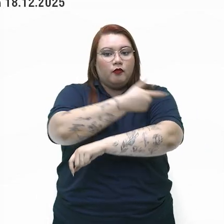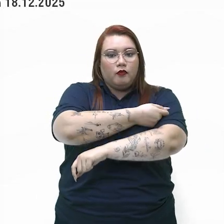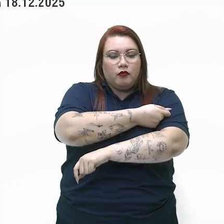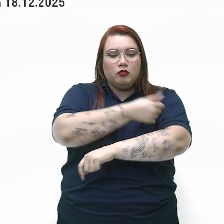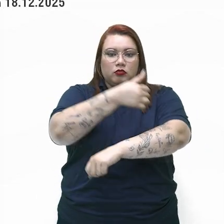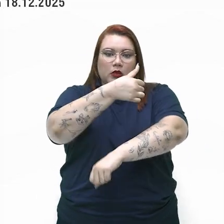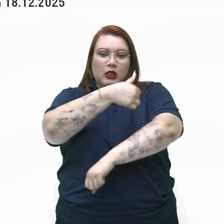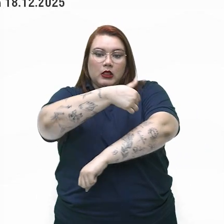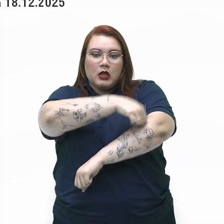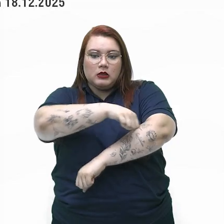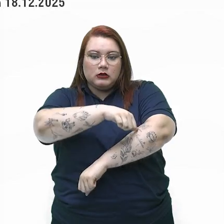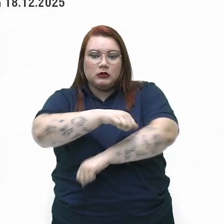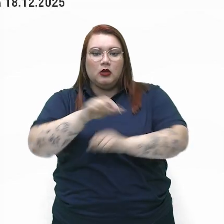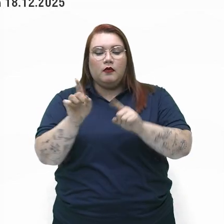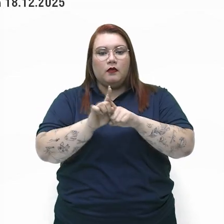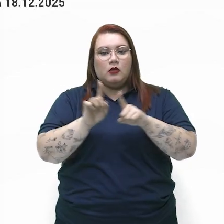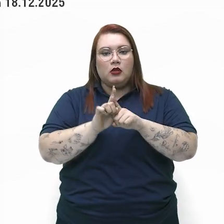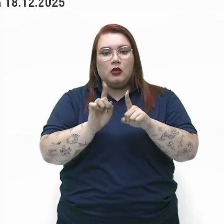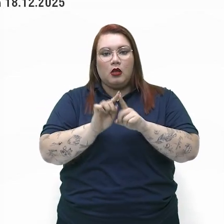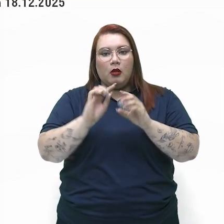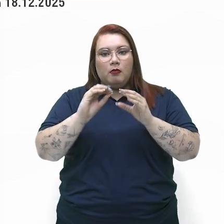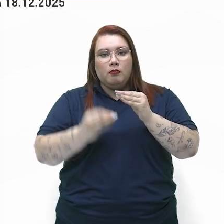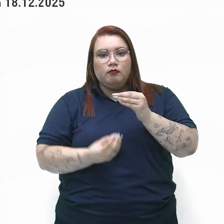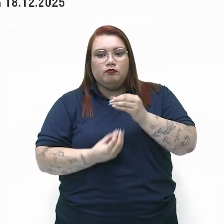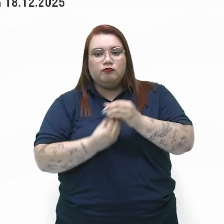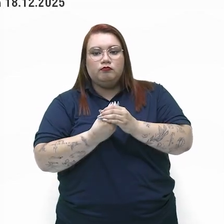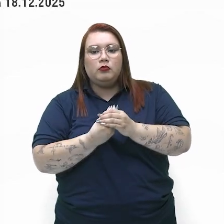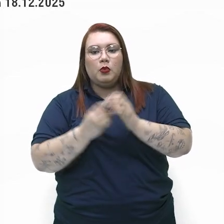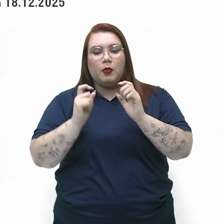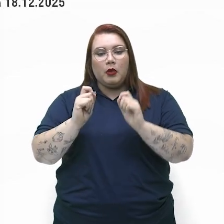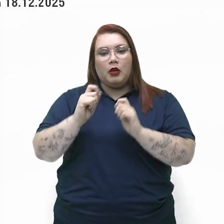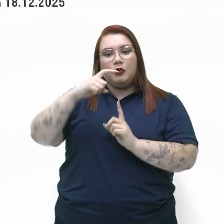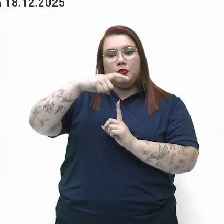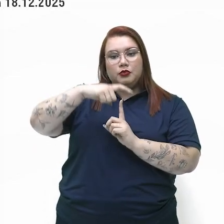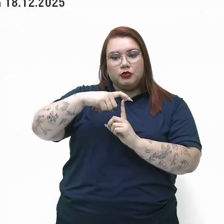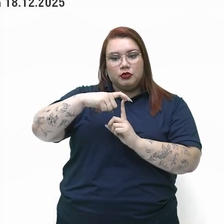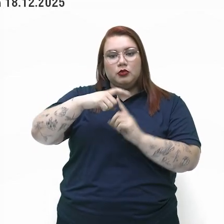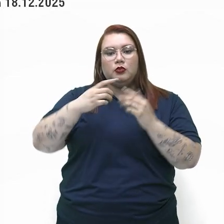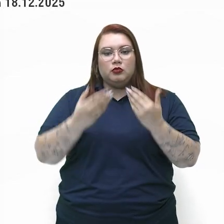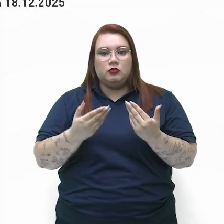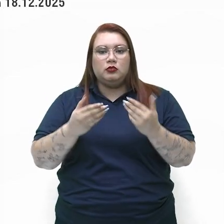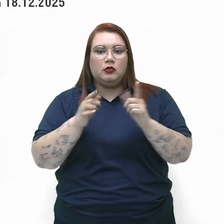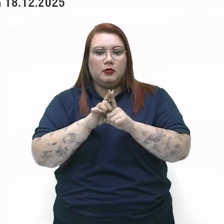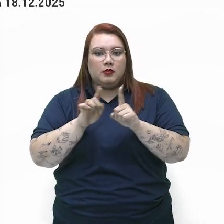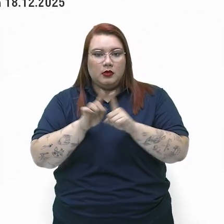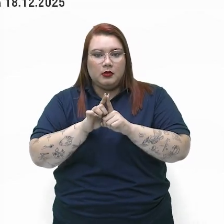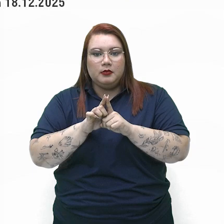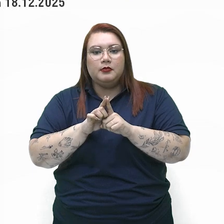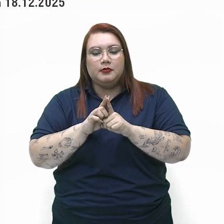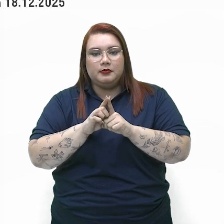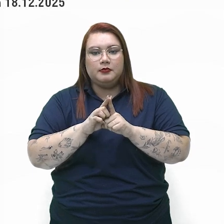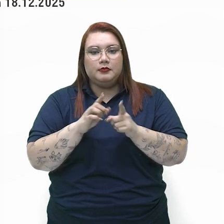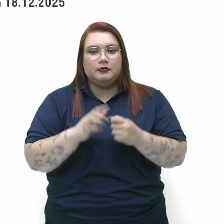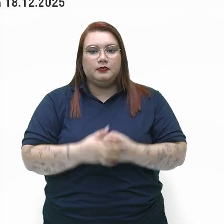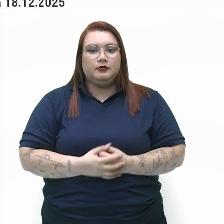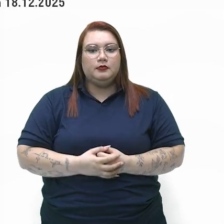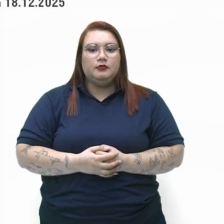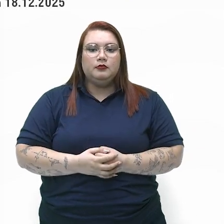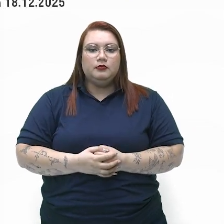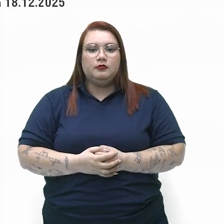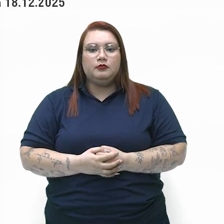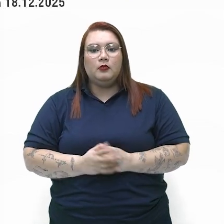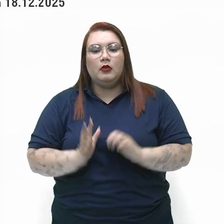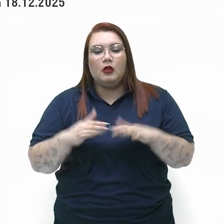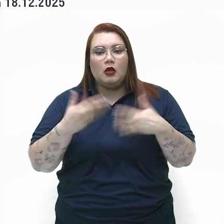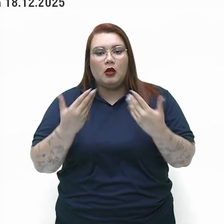injetáveis, adesivos e até implantes cutâneos, né? Porque parece um adesivozinho mesmo, né? Mas só que fica abaixo da